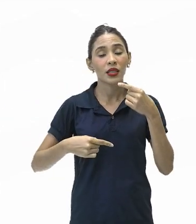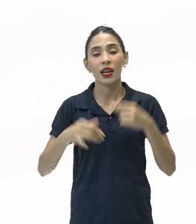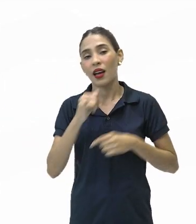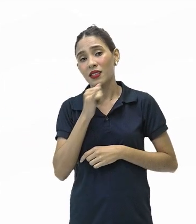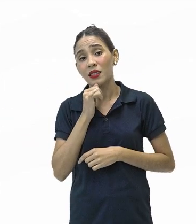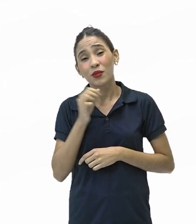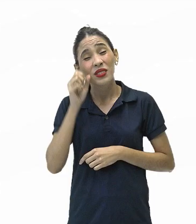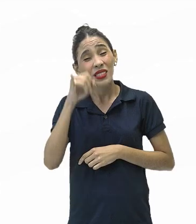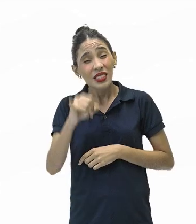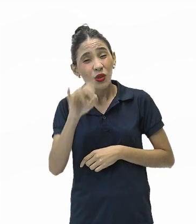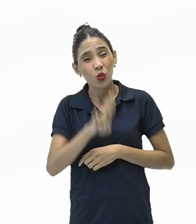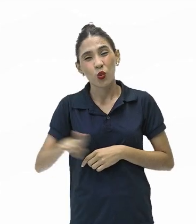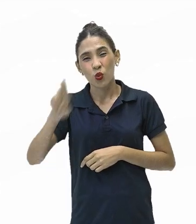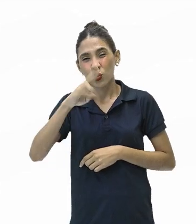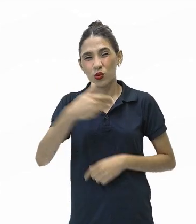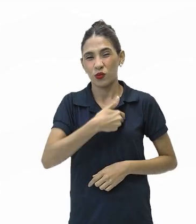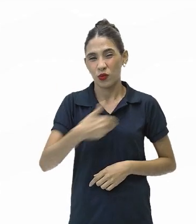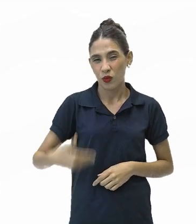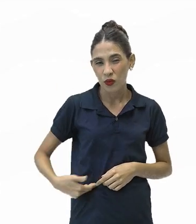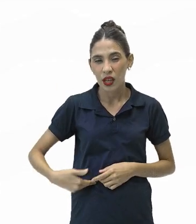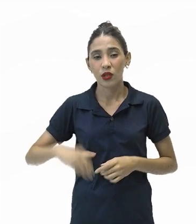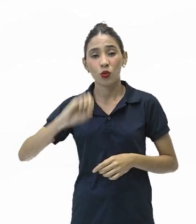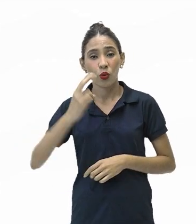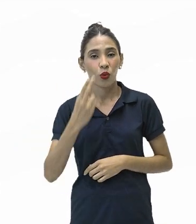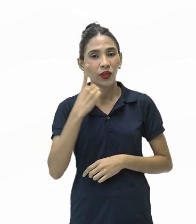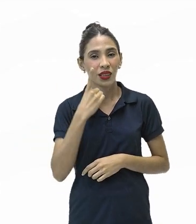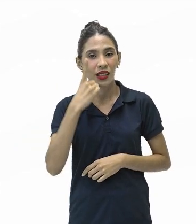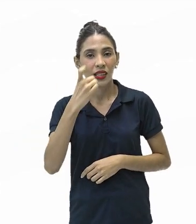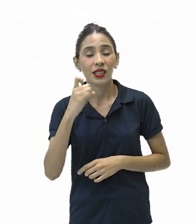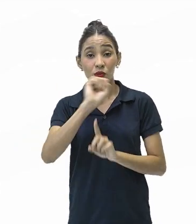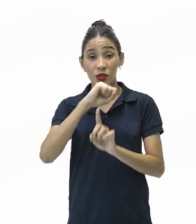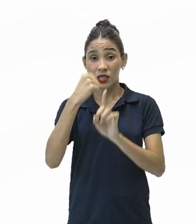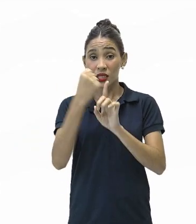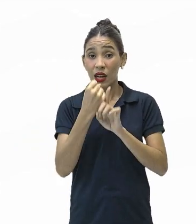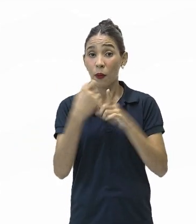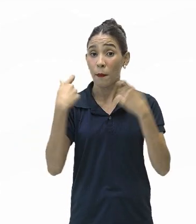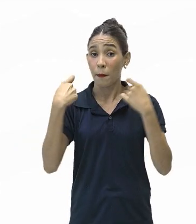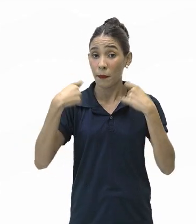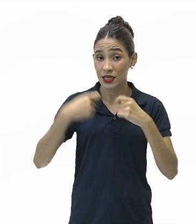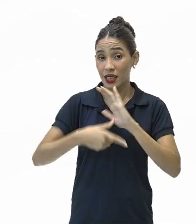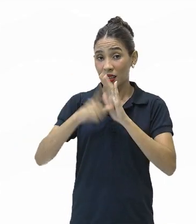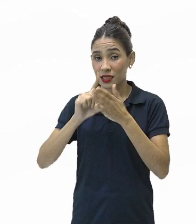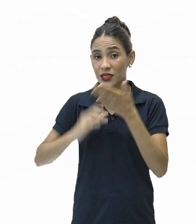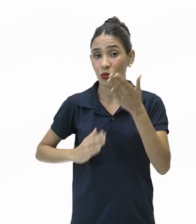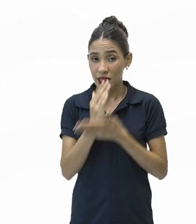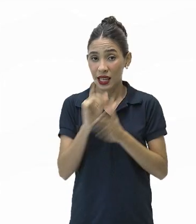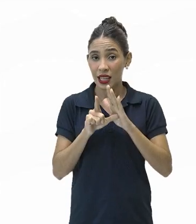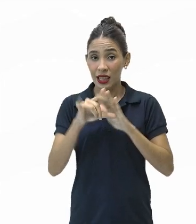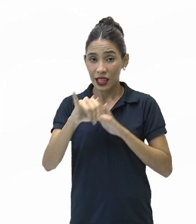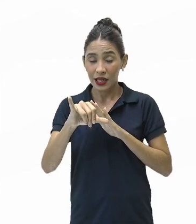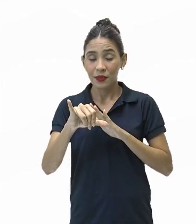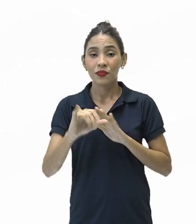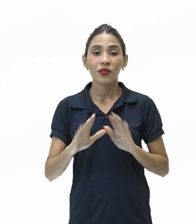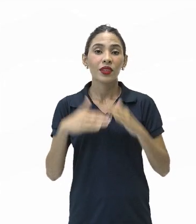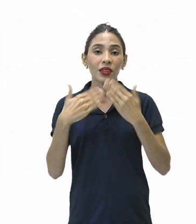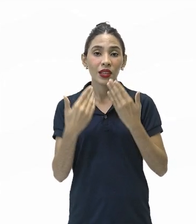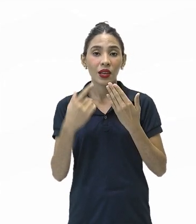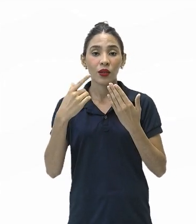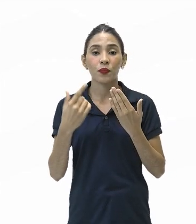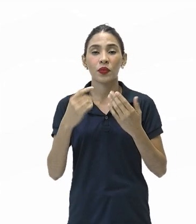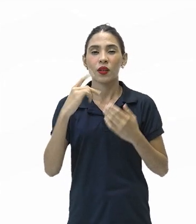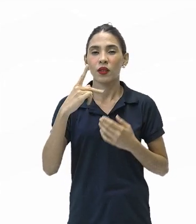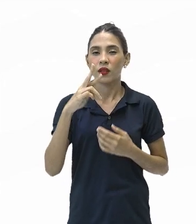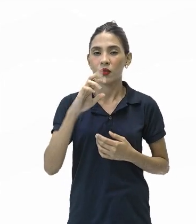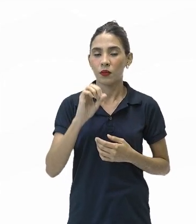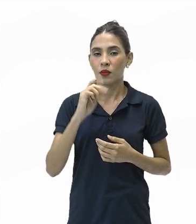de utilidade pública ou interesse social devidamente autorizados. Então, é da